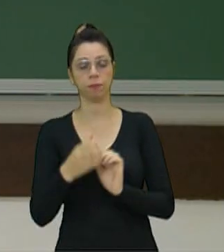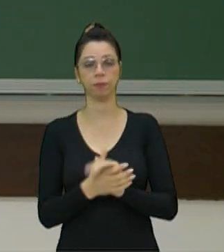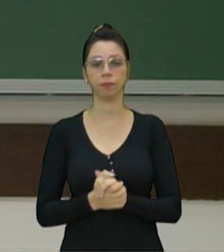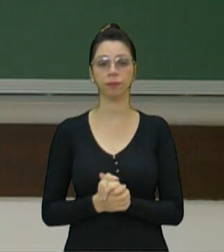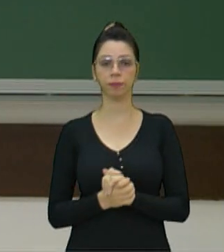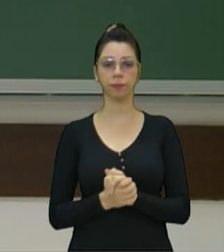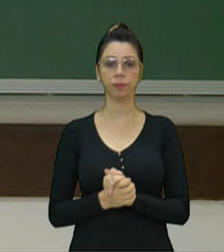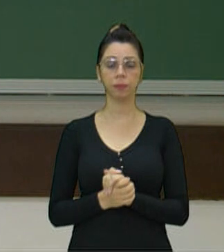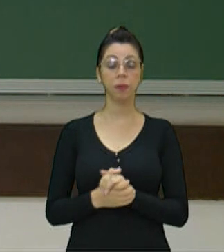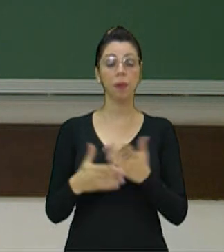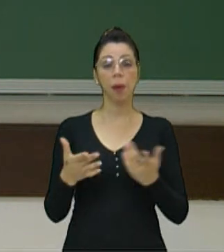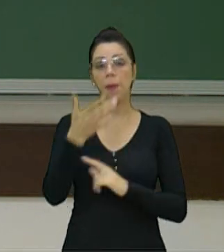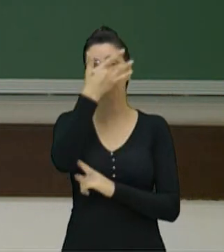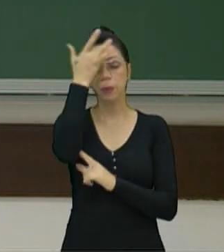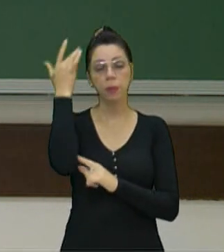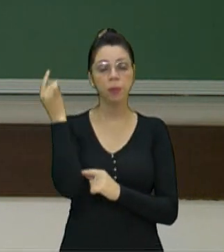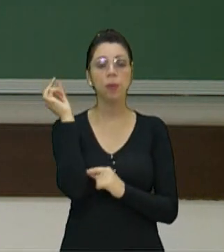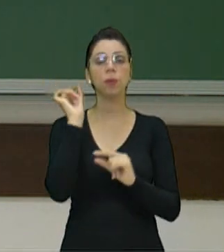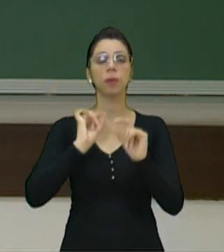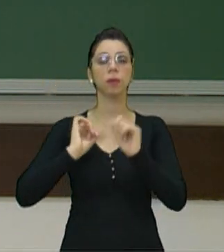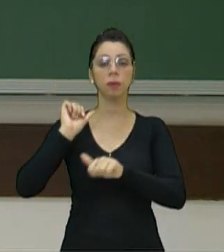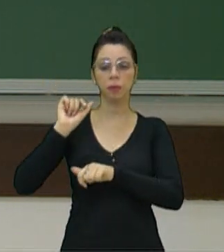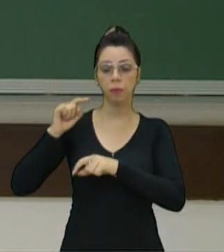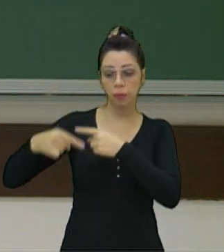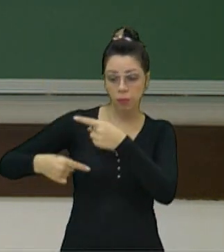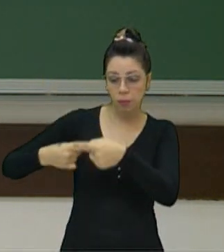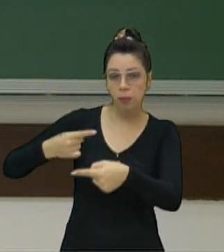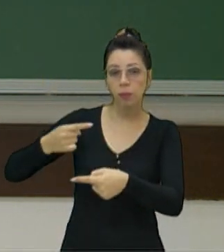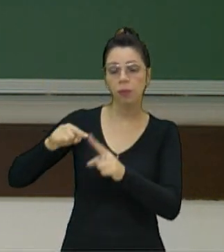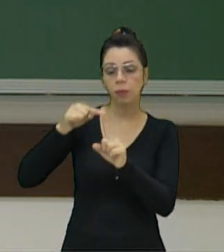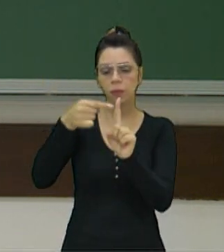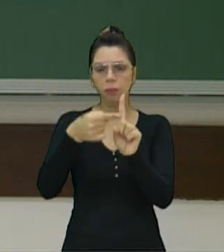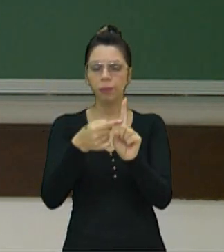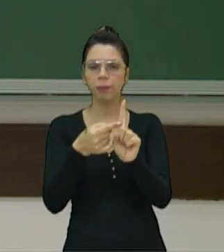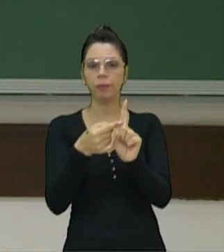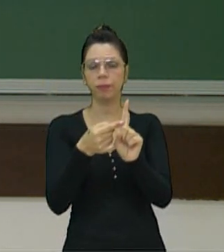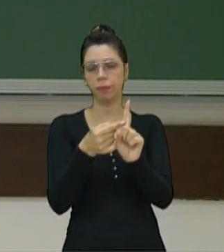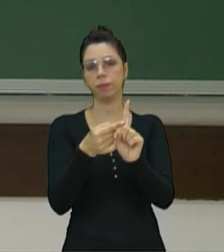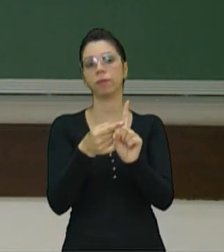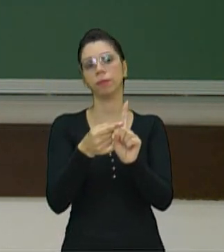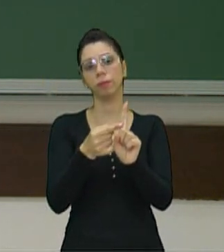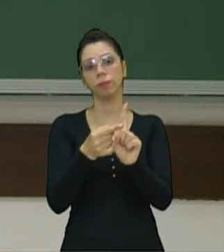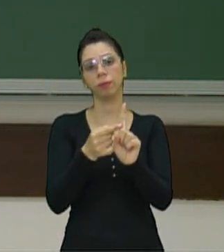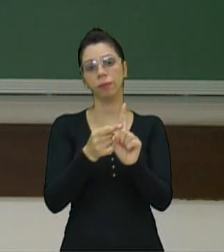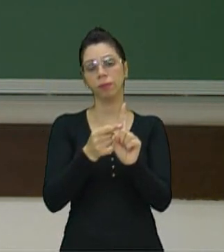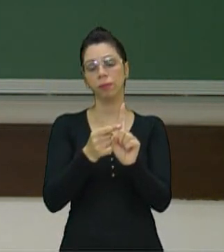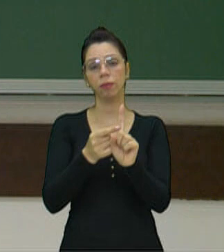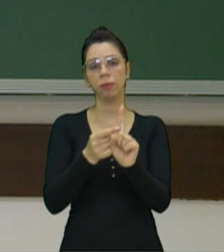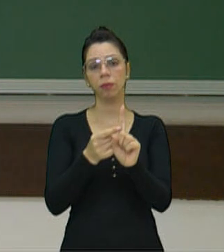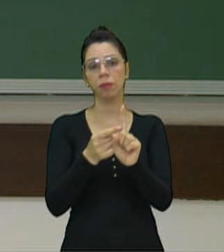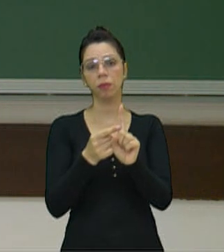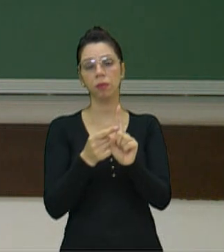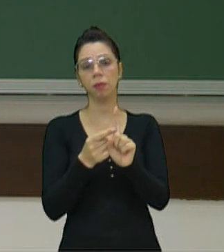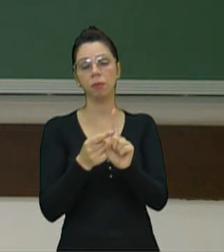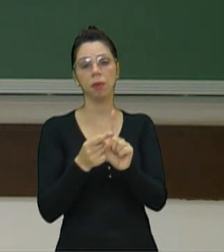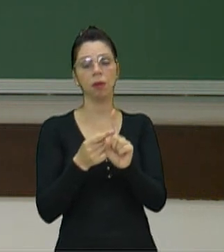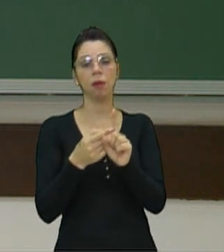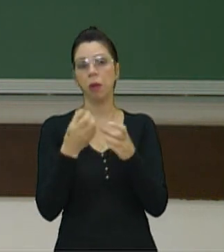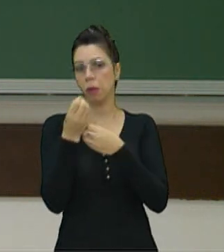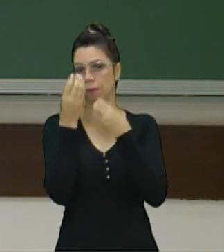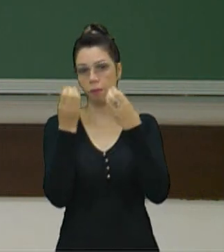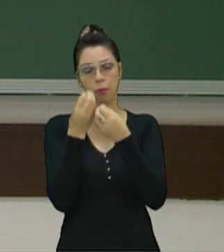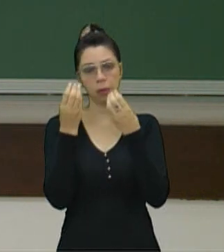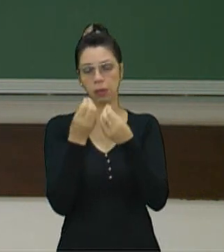né? A pessoa que faz essa geração dentro do seu ventre não colabora com as informações